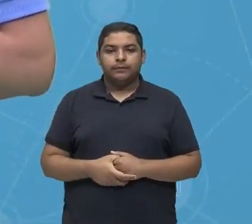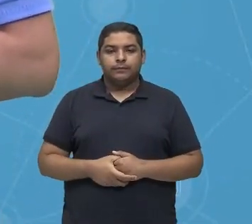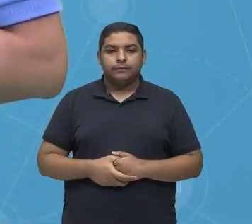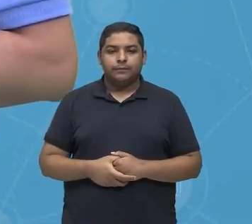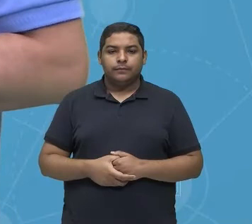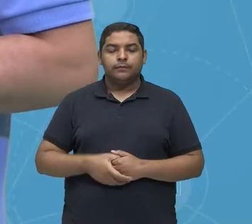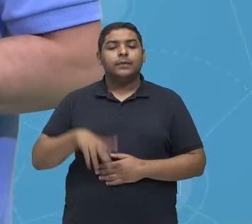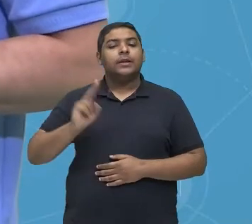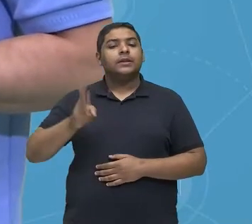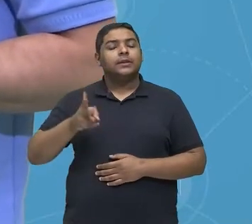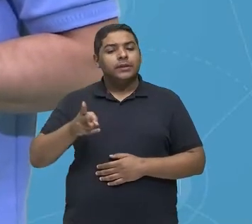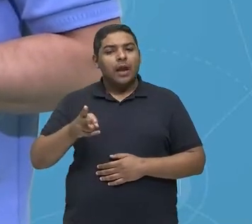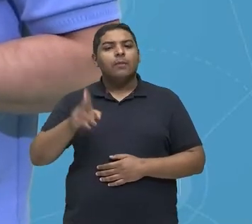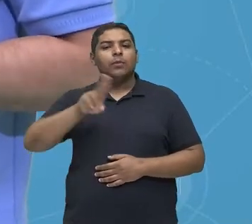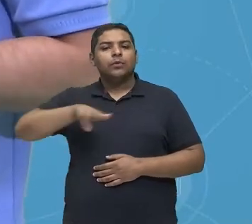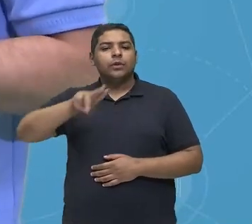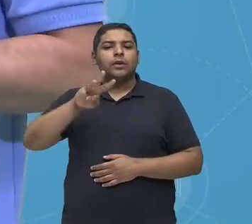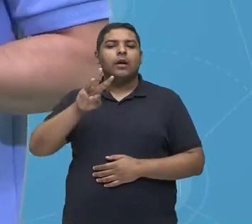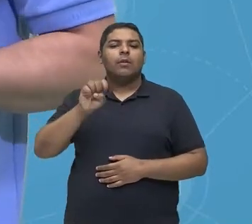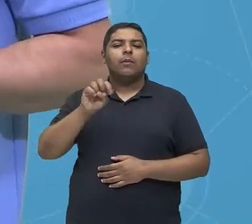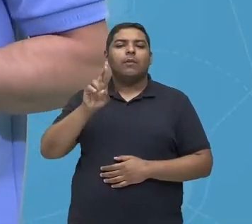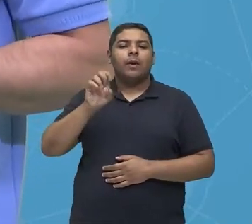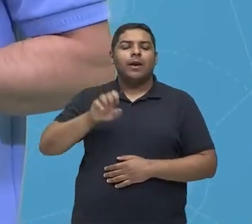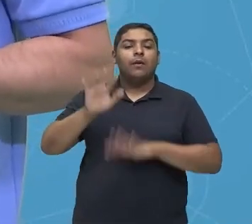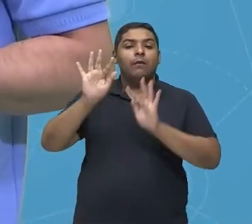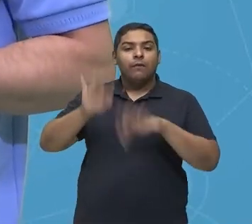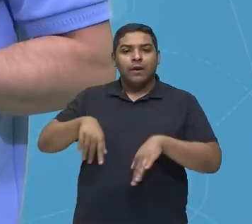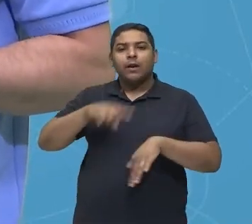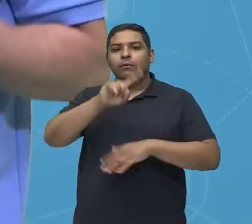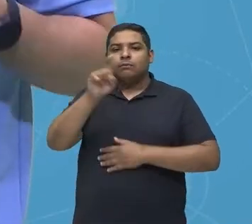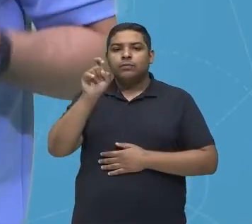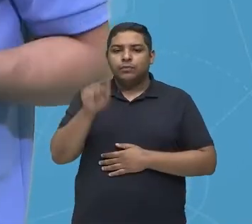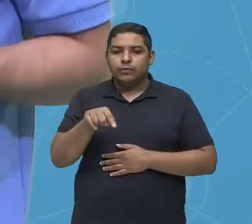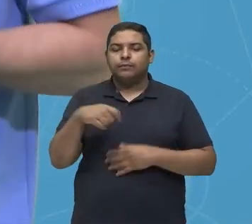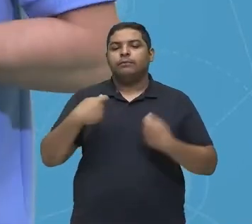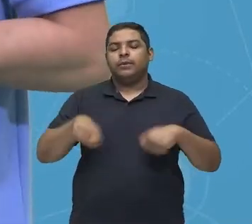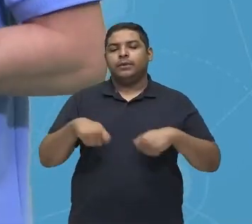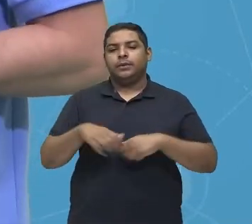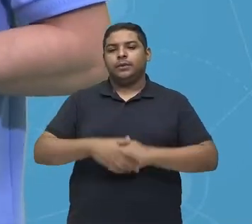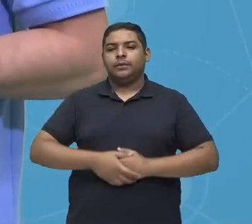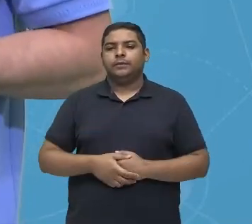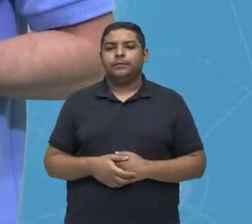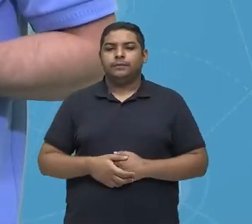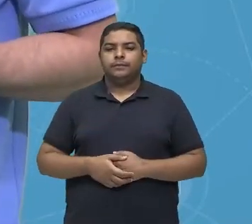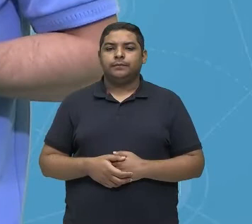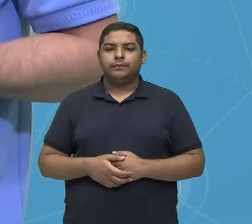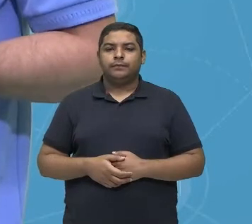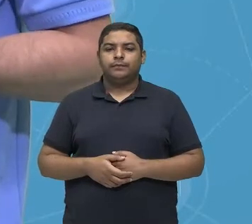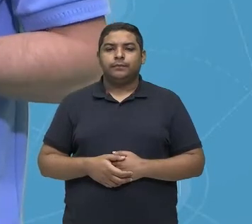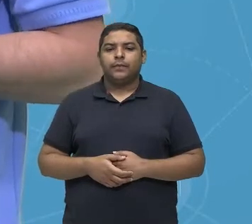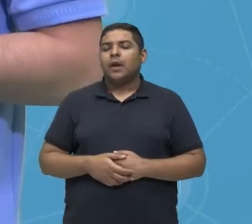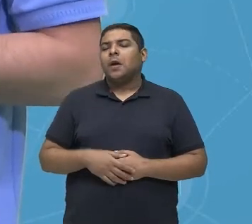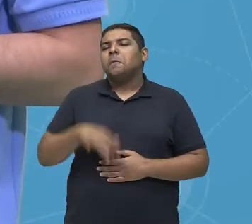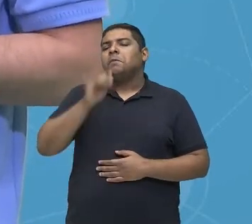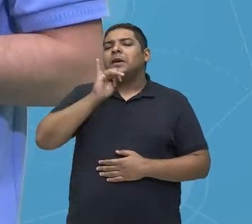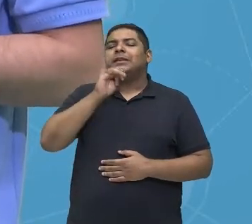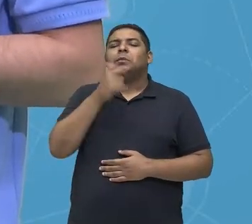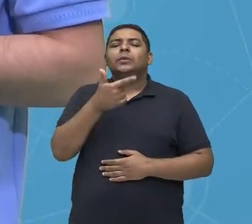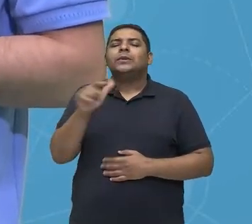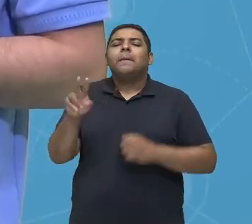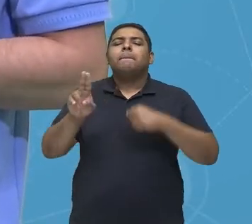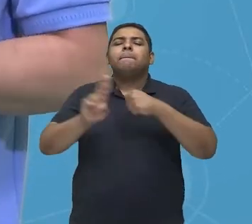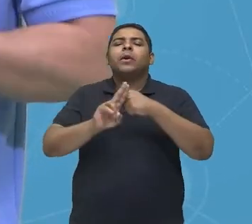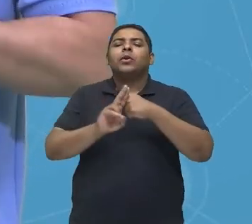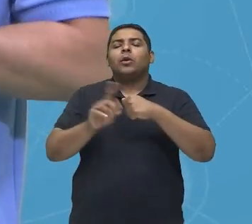sempre optar por were. Claro, não esquecer lá no final colocar o question mark. Professor, e quando não tem um pronome? Eu tenho, por exemplo, um